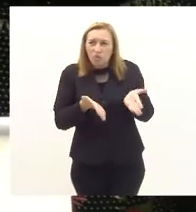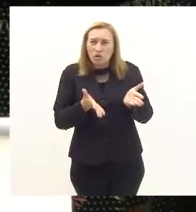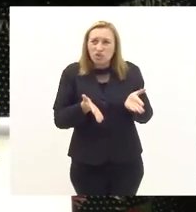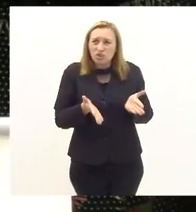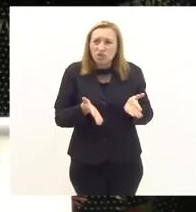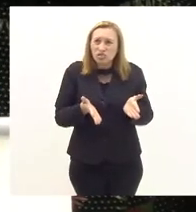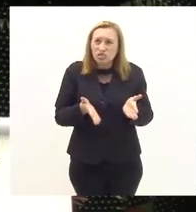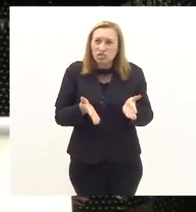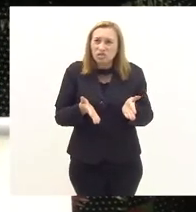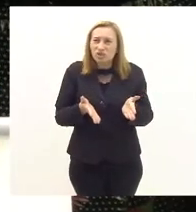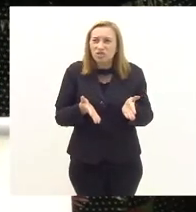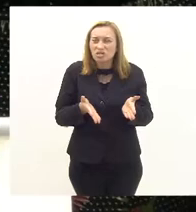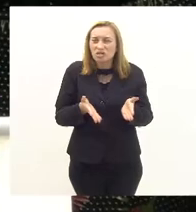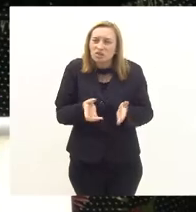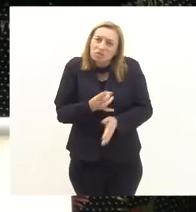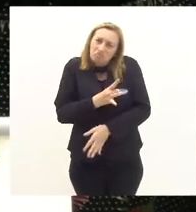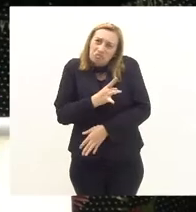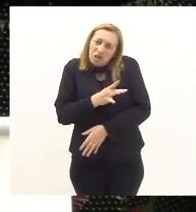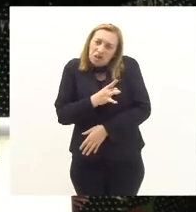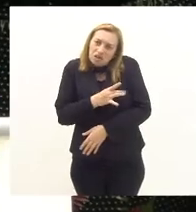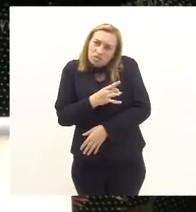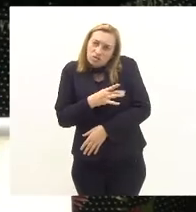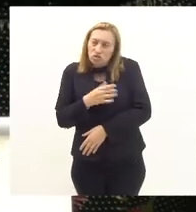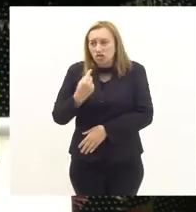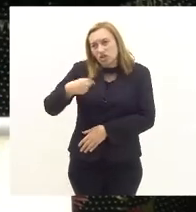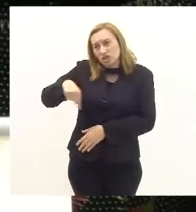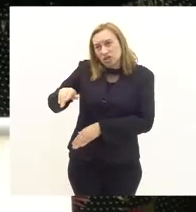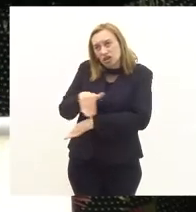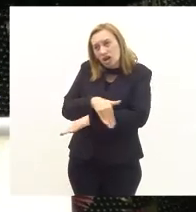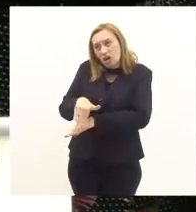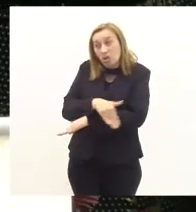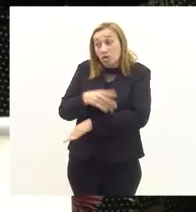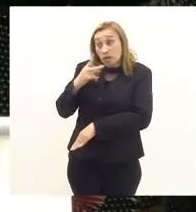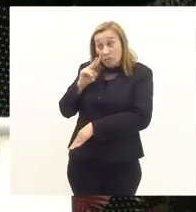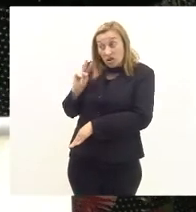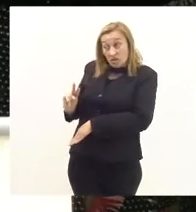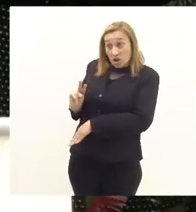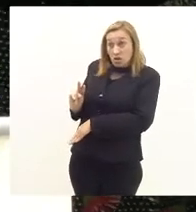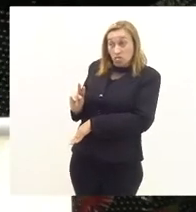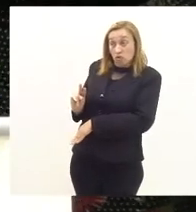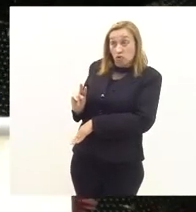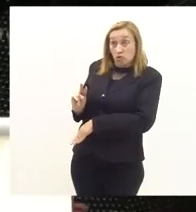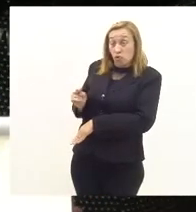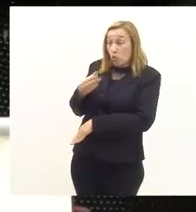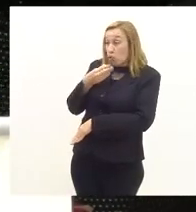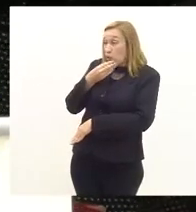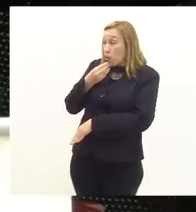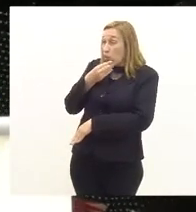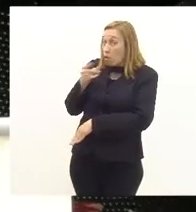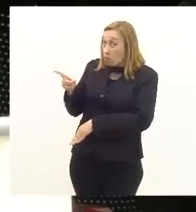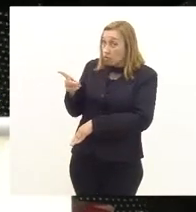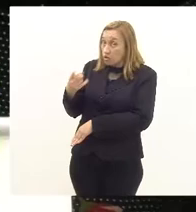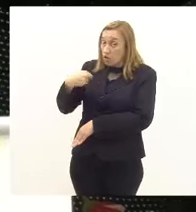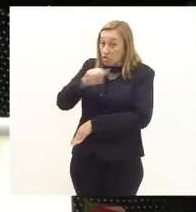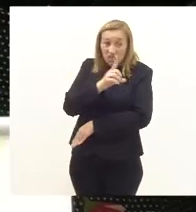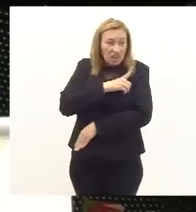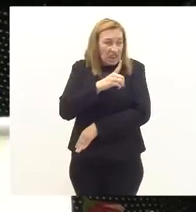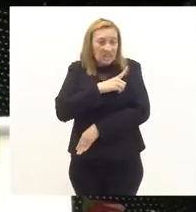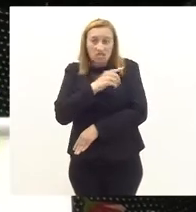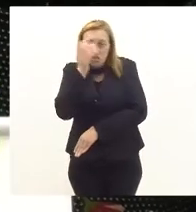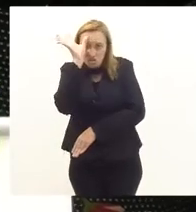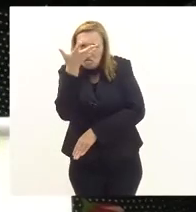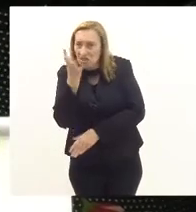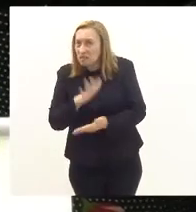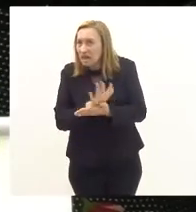um pouco com medo de ir na rua. Tipo assim, eu sempre vejo ele. Ele não, eu fui na delegacia, não deu em nada.